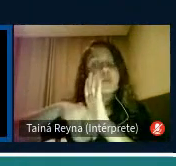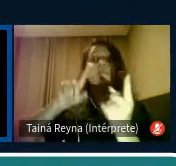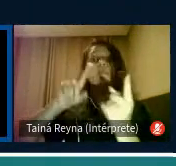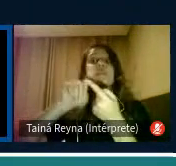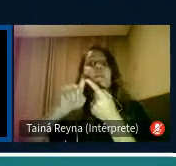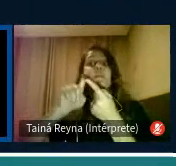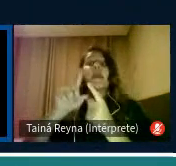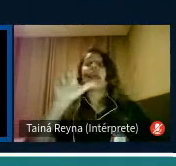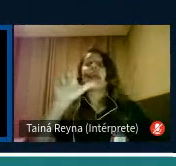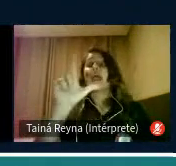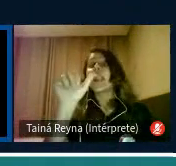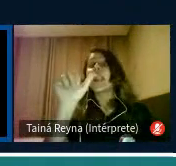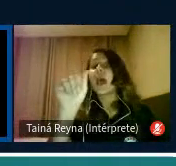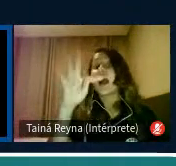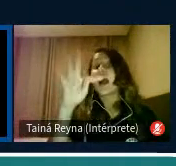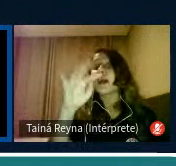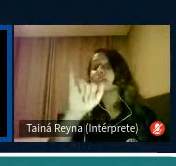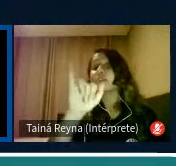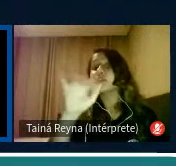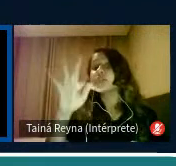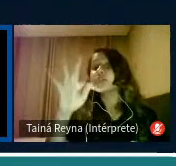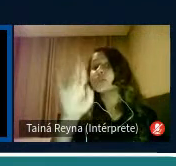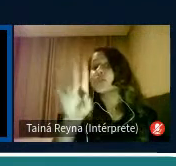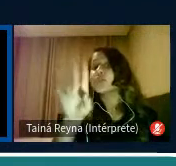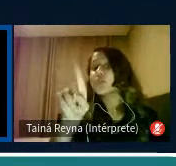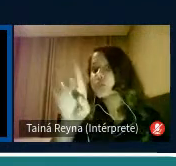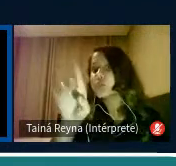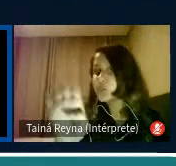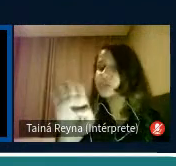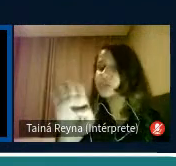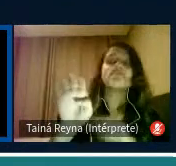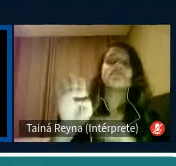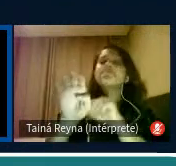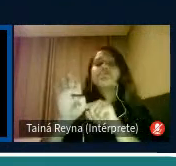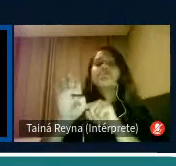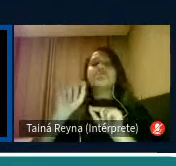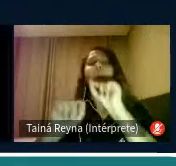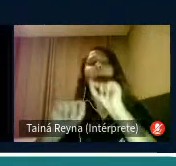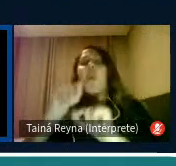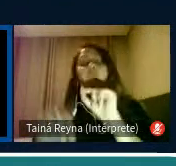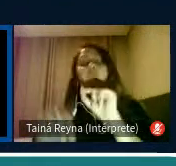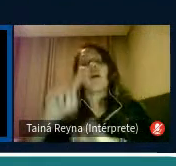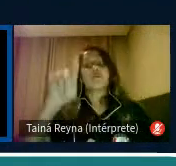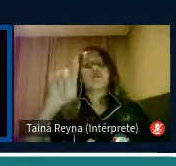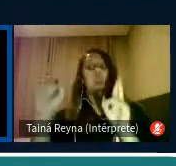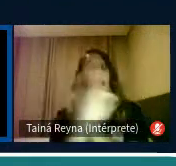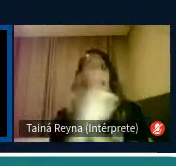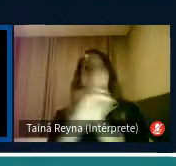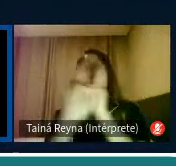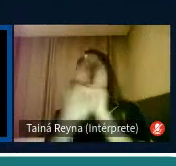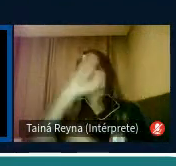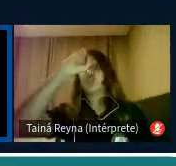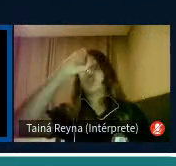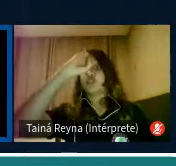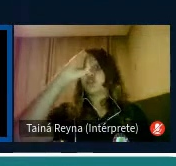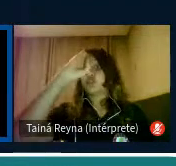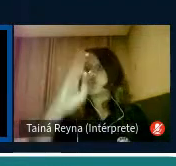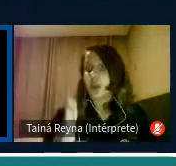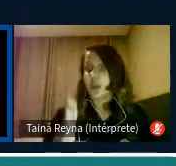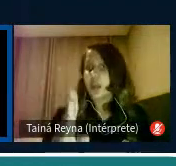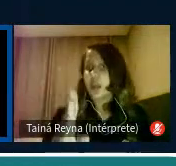latitude, ela tem relação direta também com a linha do Equador,